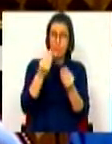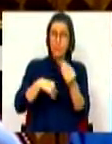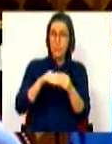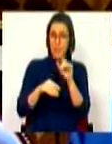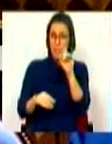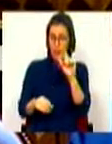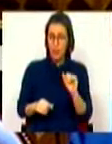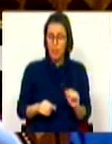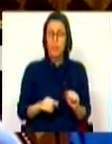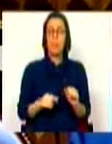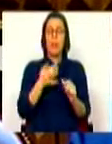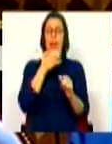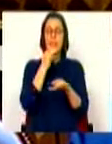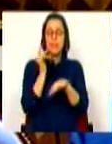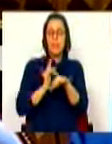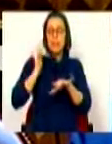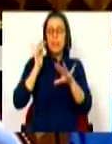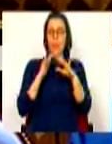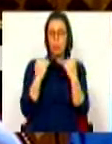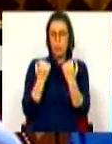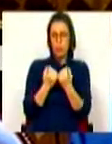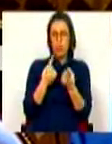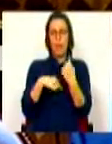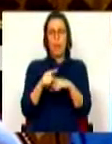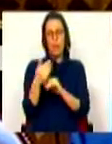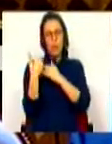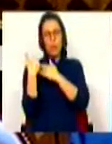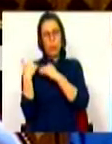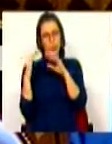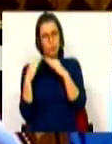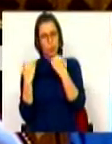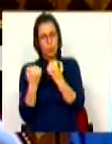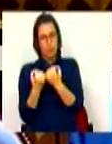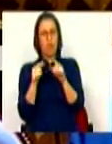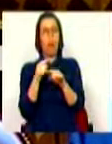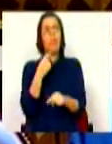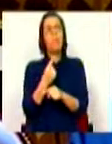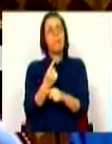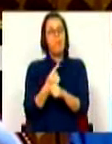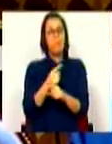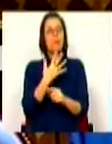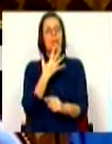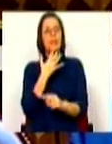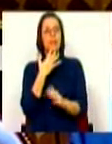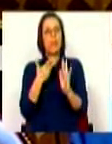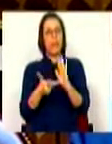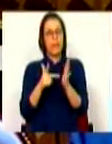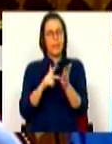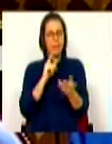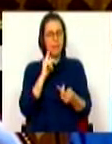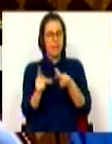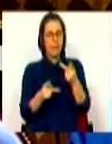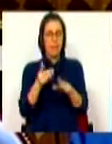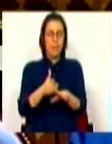nós, com sensibilidade social, com responsabilidade social e também com rigor técnico na